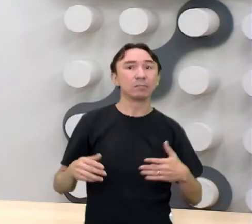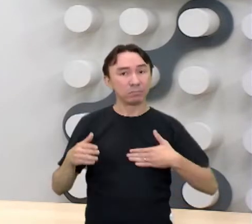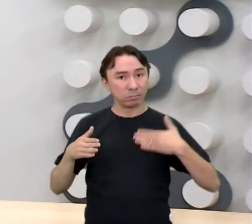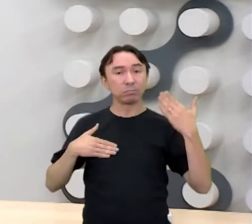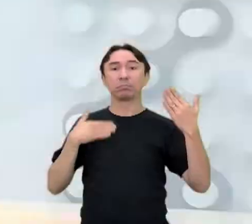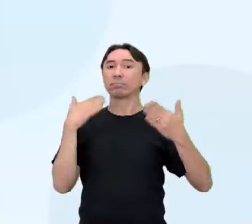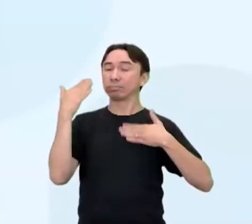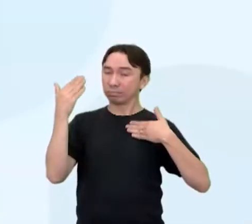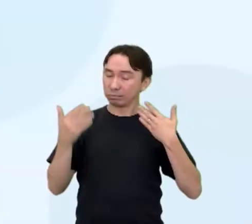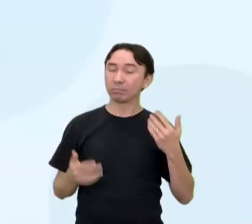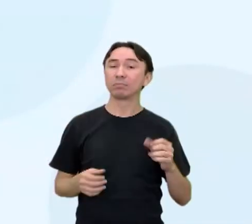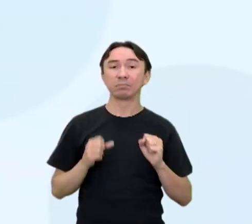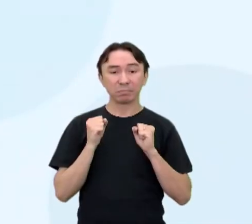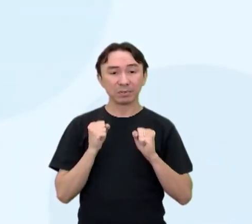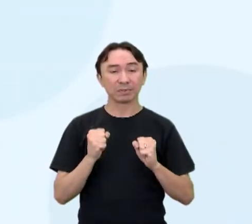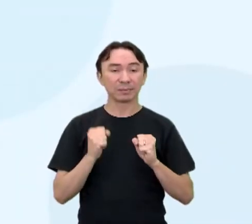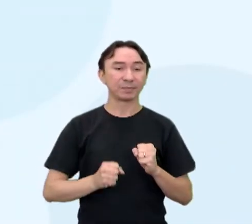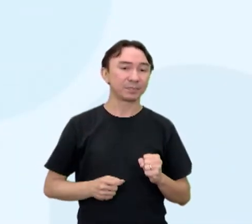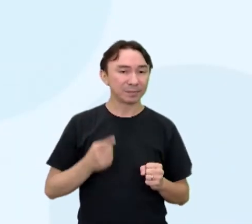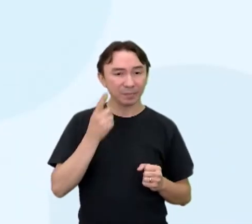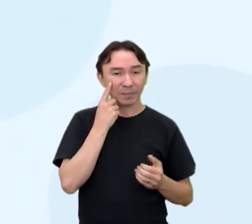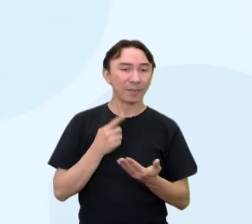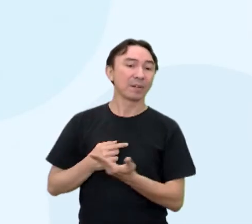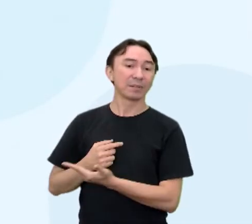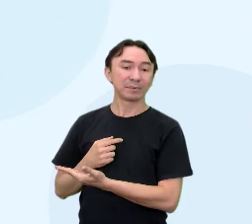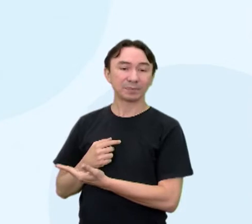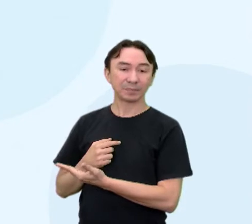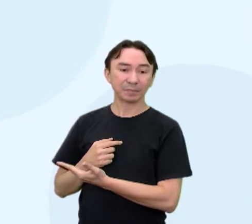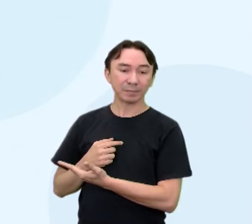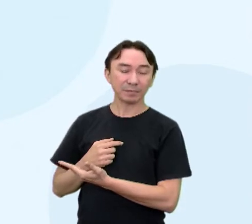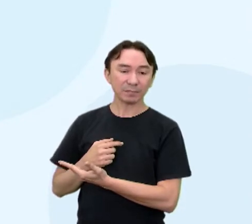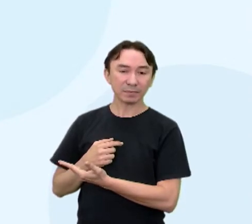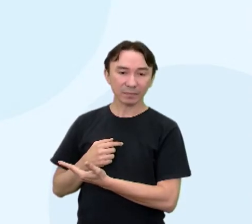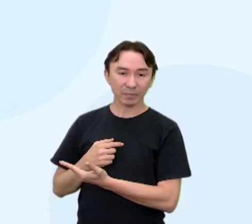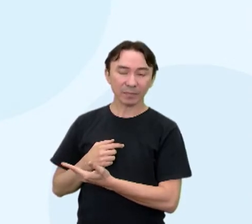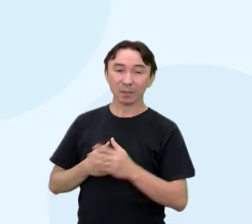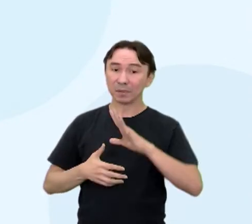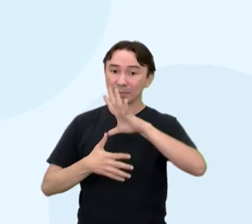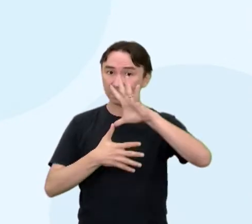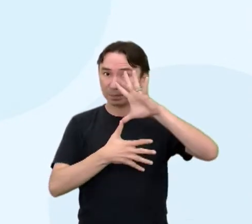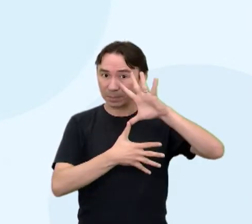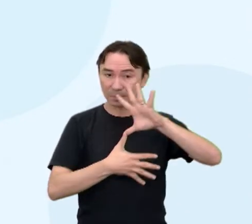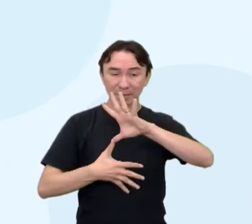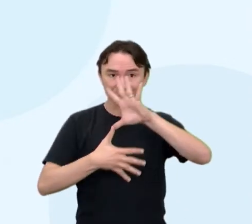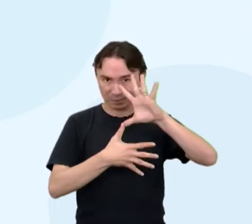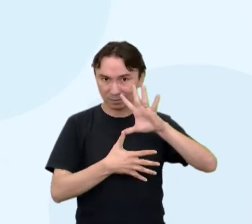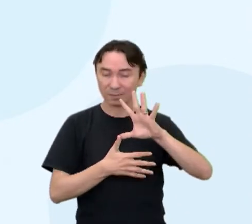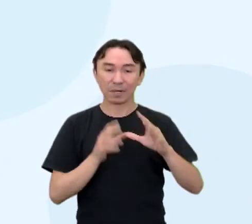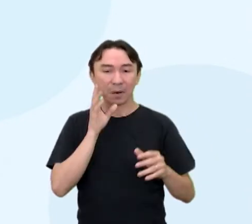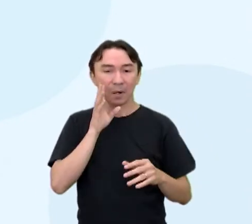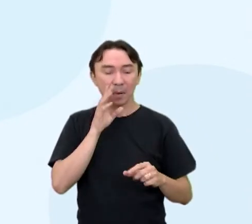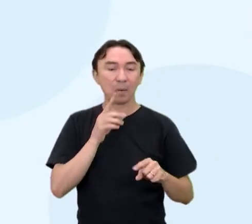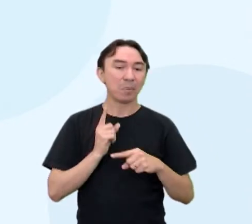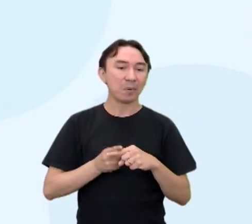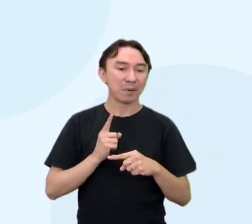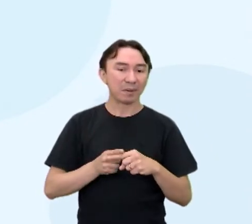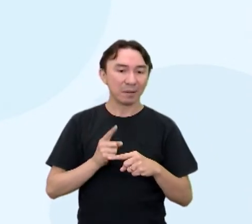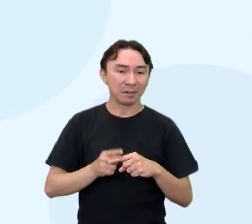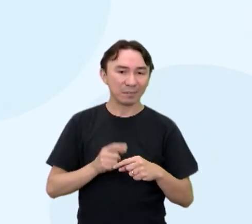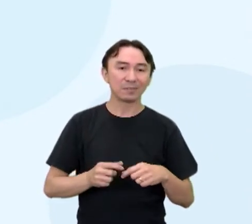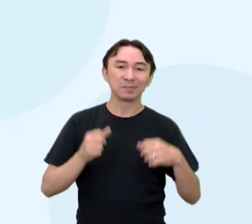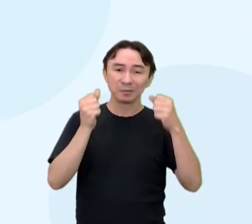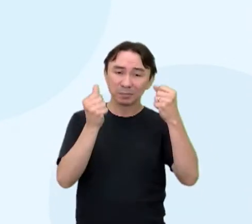as atividades sísmicas, né? Um mapa muito legal aí que nós temos aí, que ele mostra, né, onde estão, né, todas